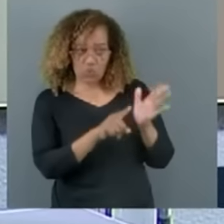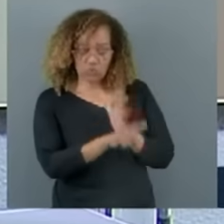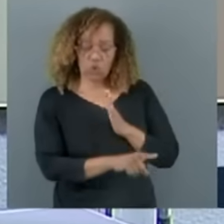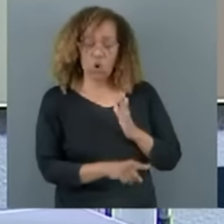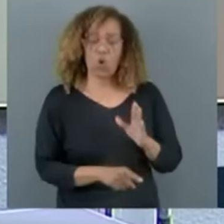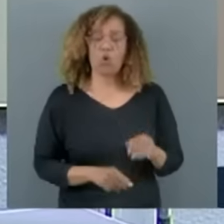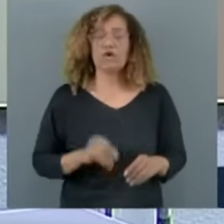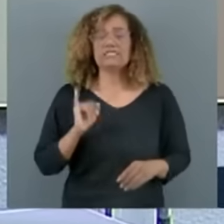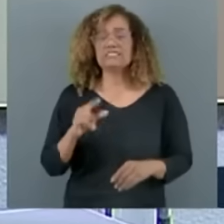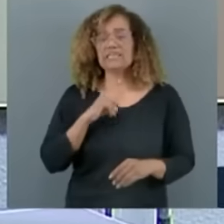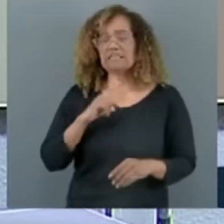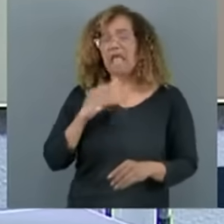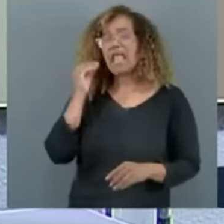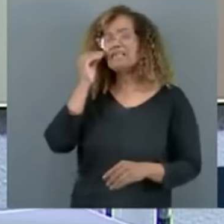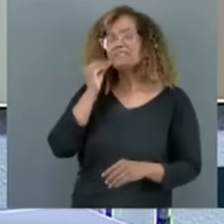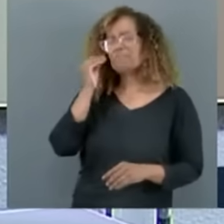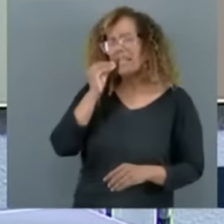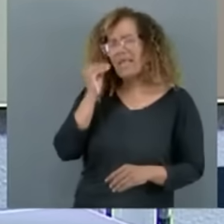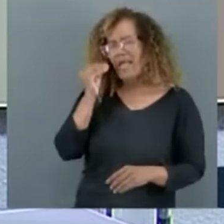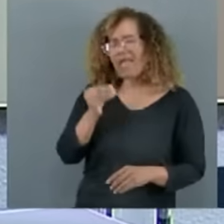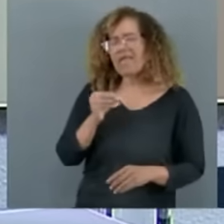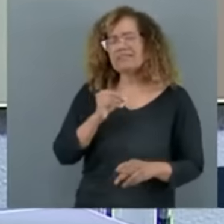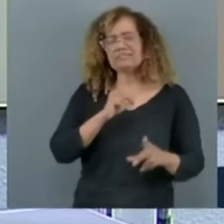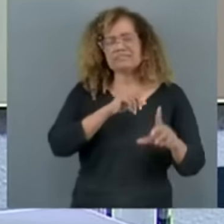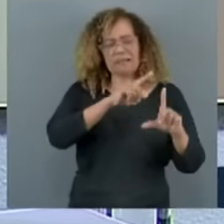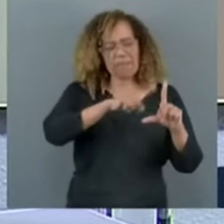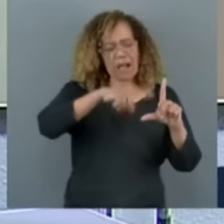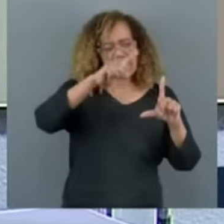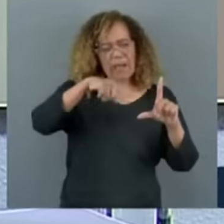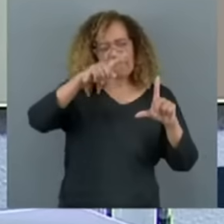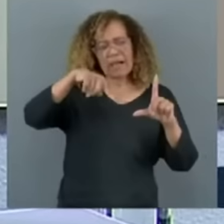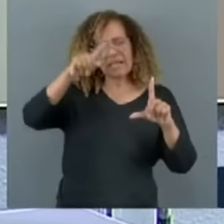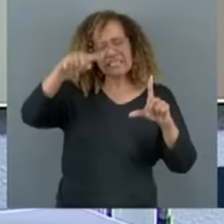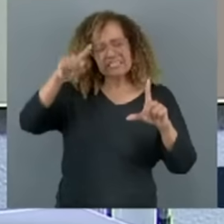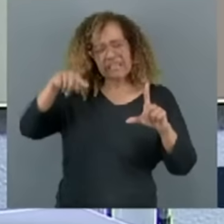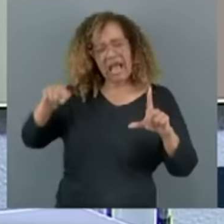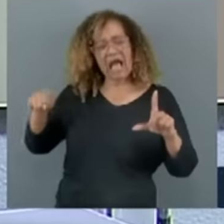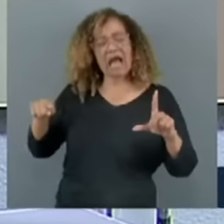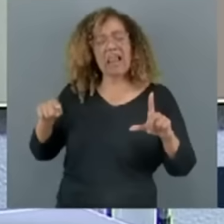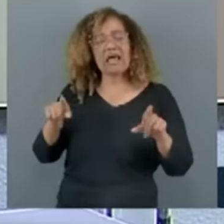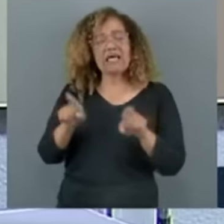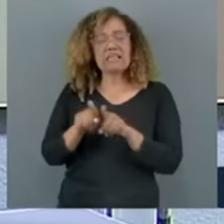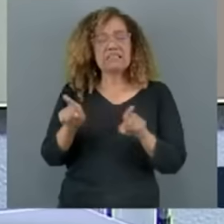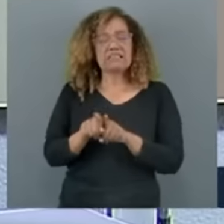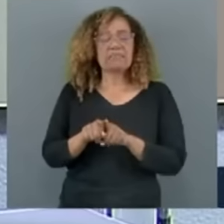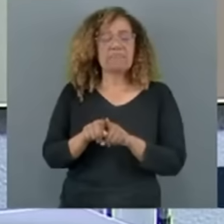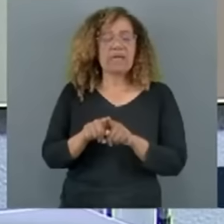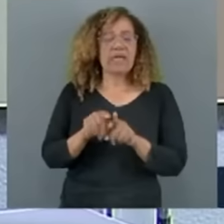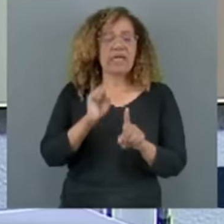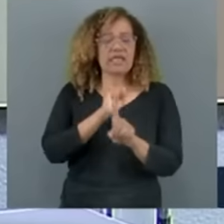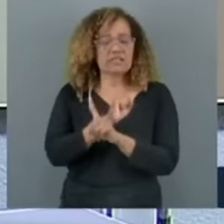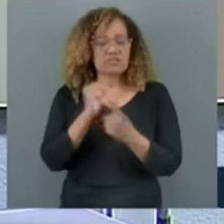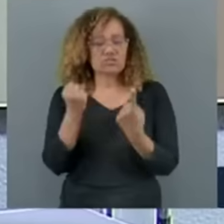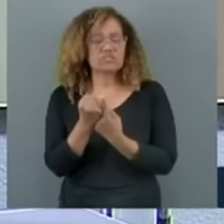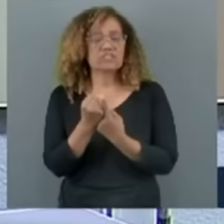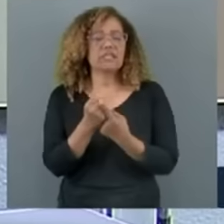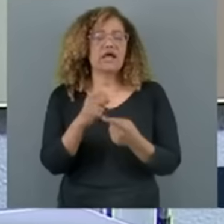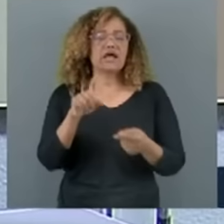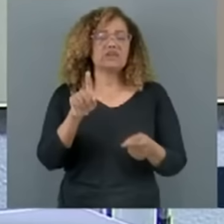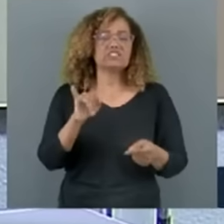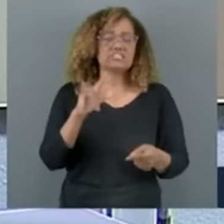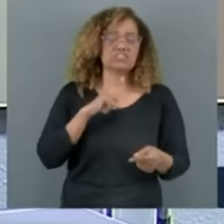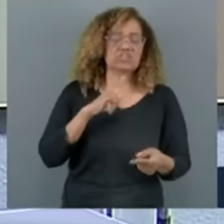se tem uma experiência em escala das organizações da sociedade civil que tomaram esses recursos do Fundo